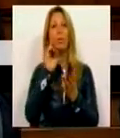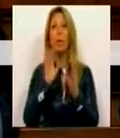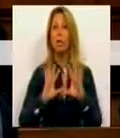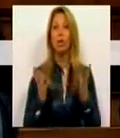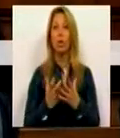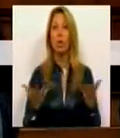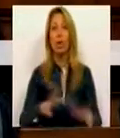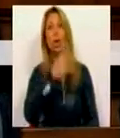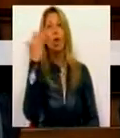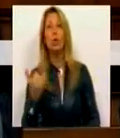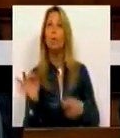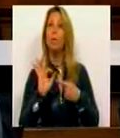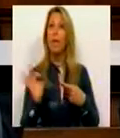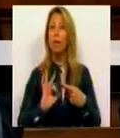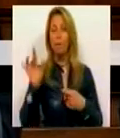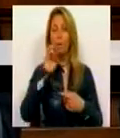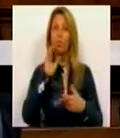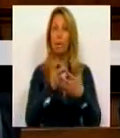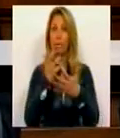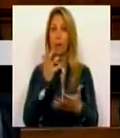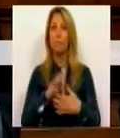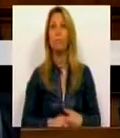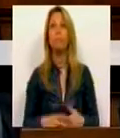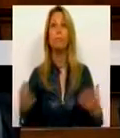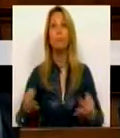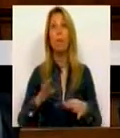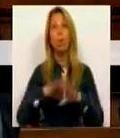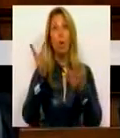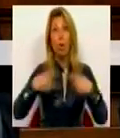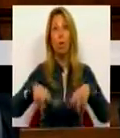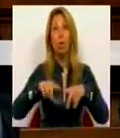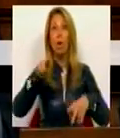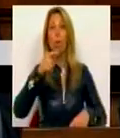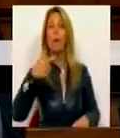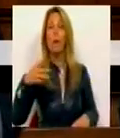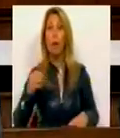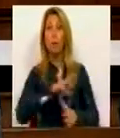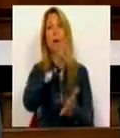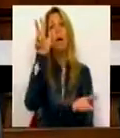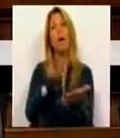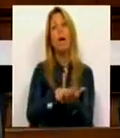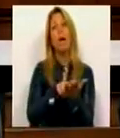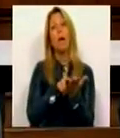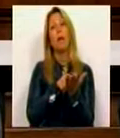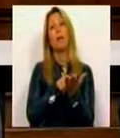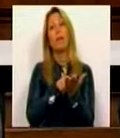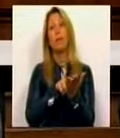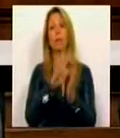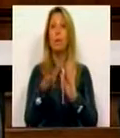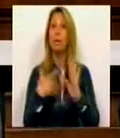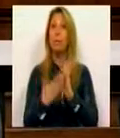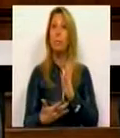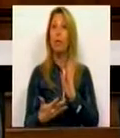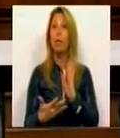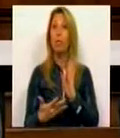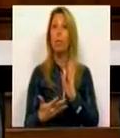global. Segundo aspecto que era importante destacar e que resulta da reunião NATO, a aprovação de um plano para